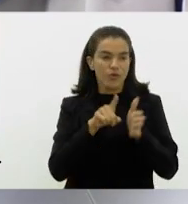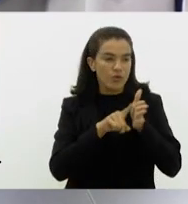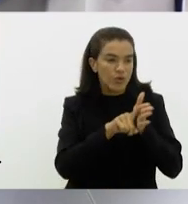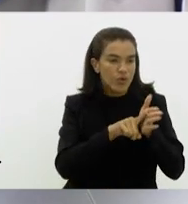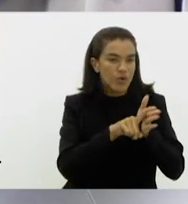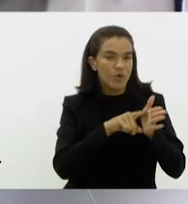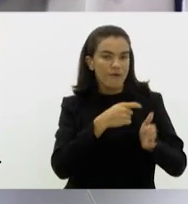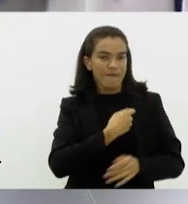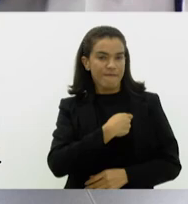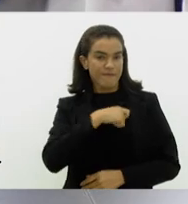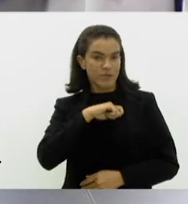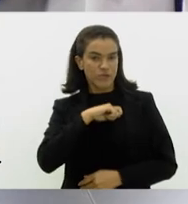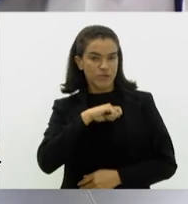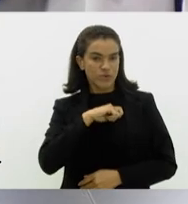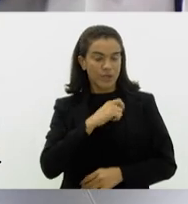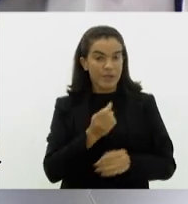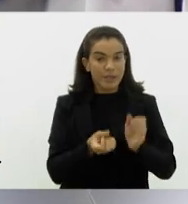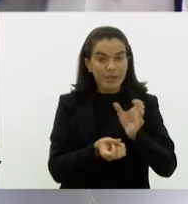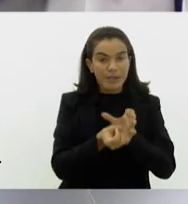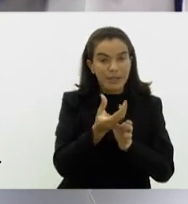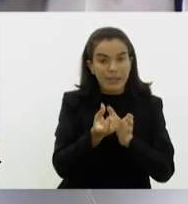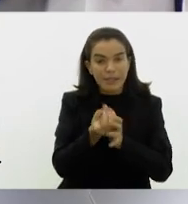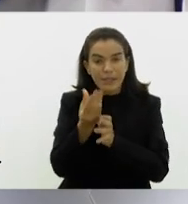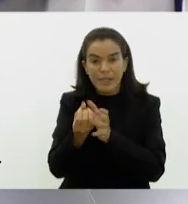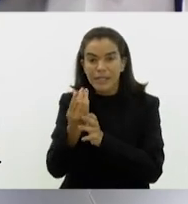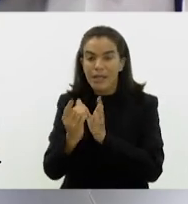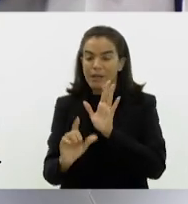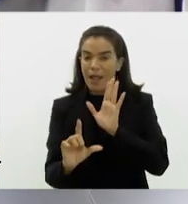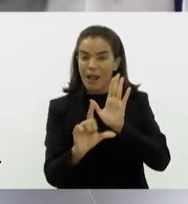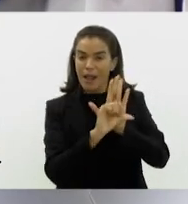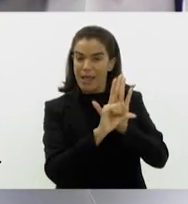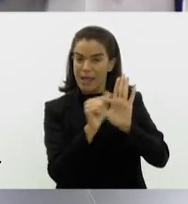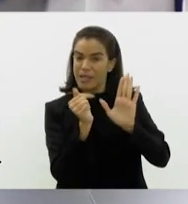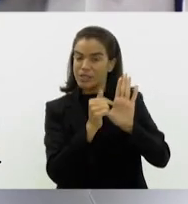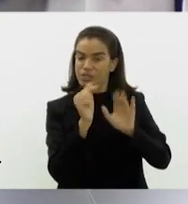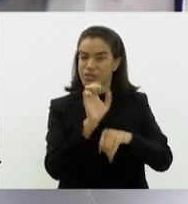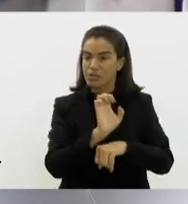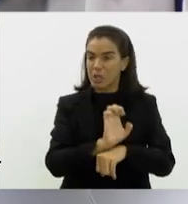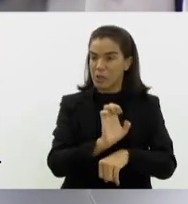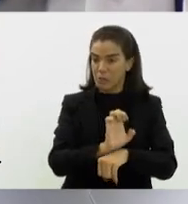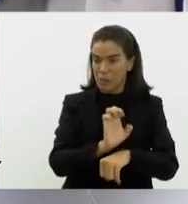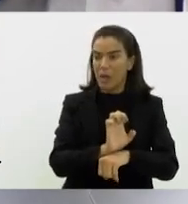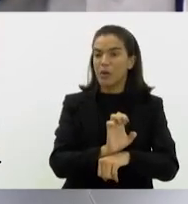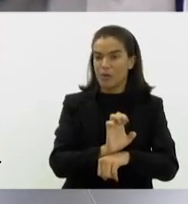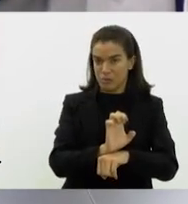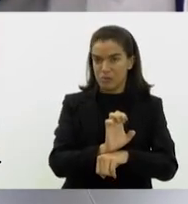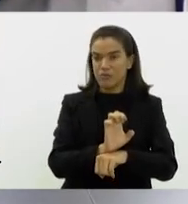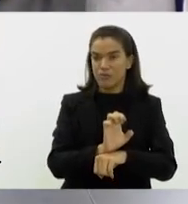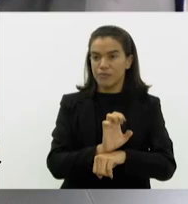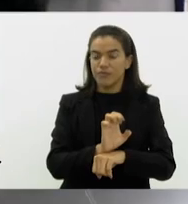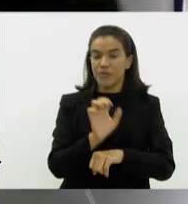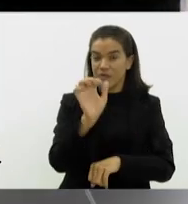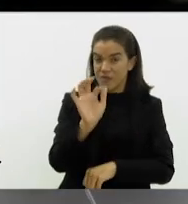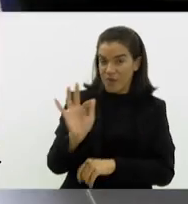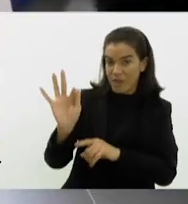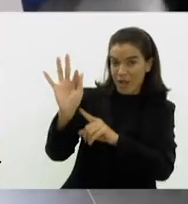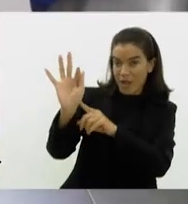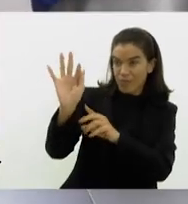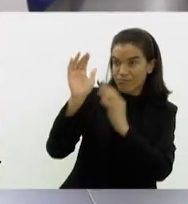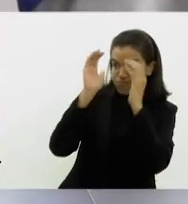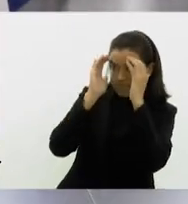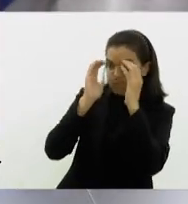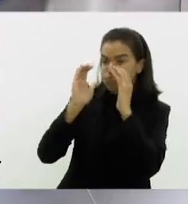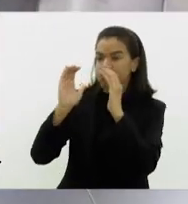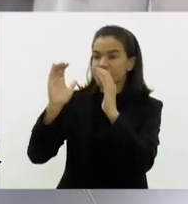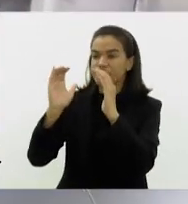DETRAN, estabelecendo algo na legislação estadual, que já era algo previsto na legislação federal, que é de